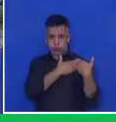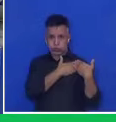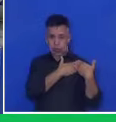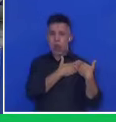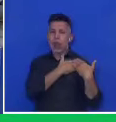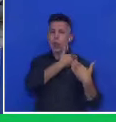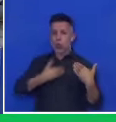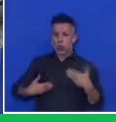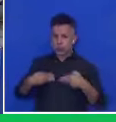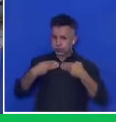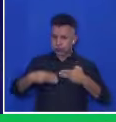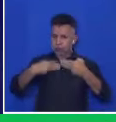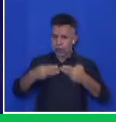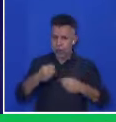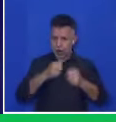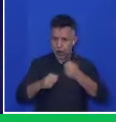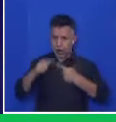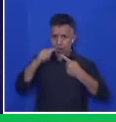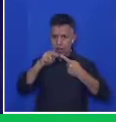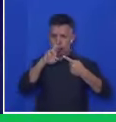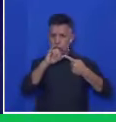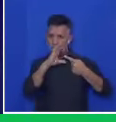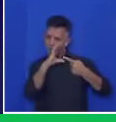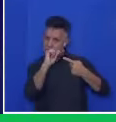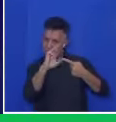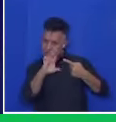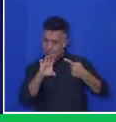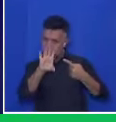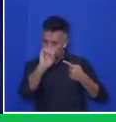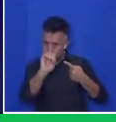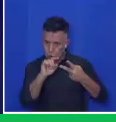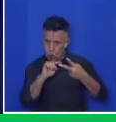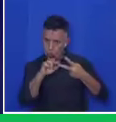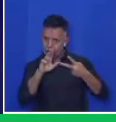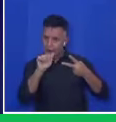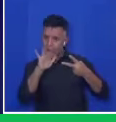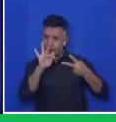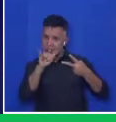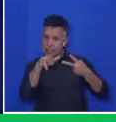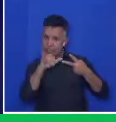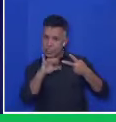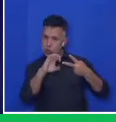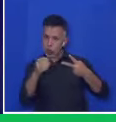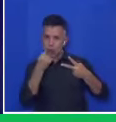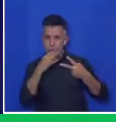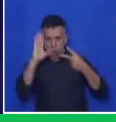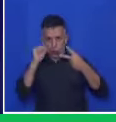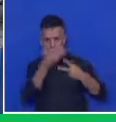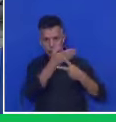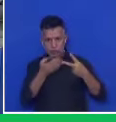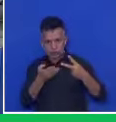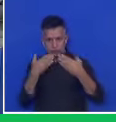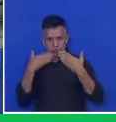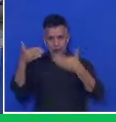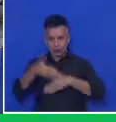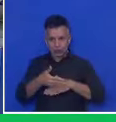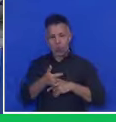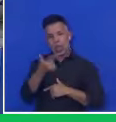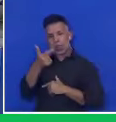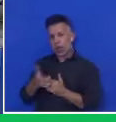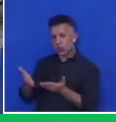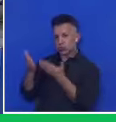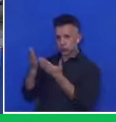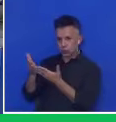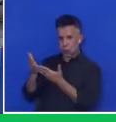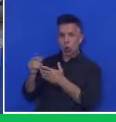do Ministério da Economia, o senhor Ricardo Almeida Miller e o senhor Francisco Oliveira da Silva. Boa noite, muito obrigada. Desse